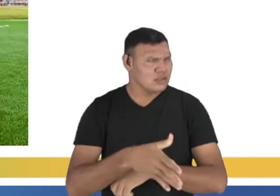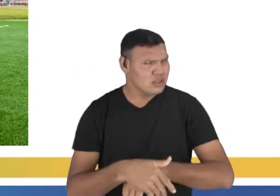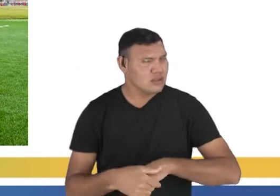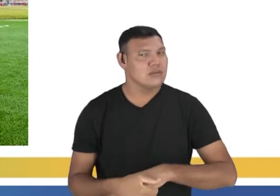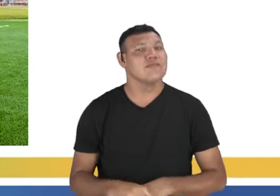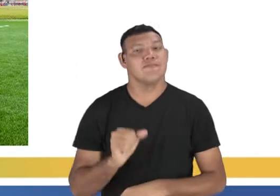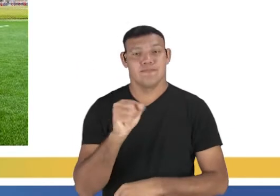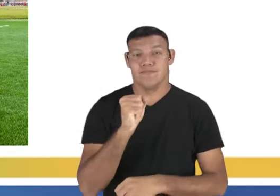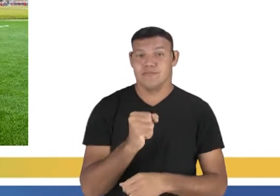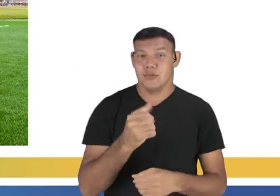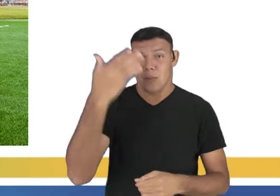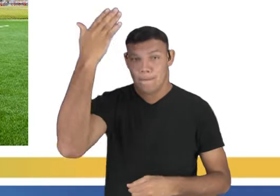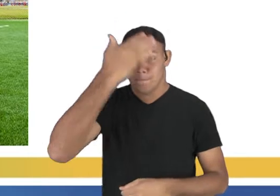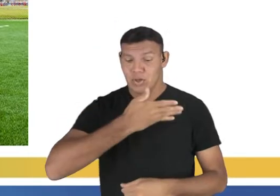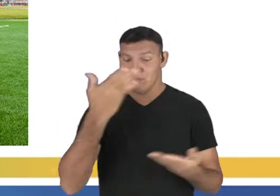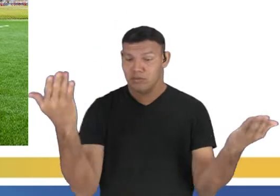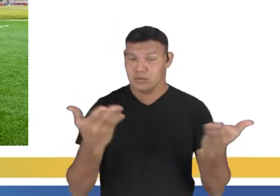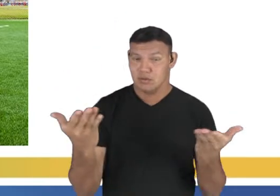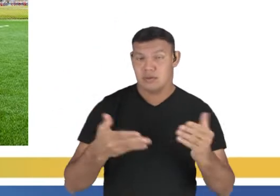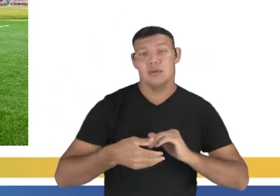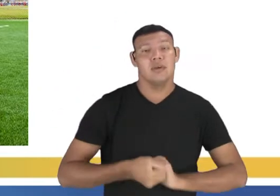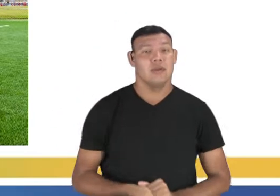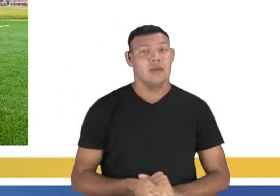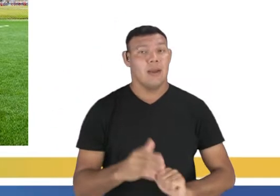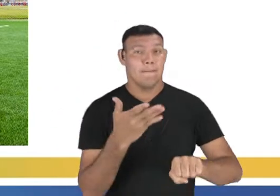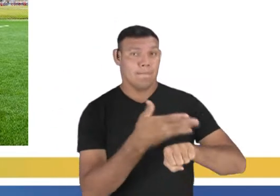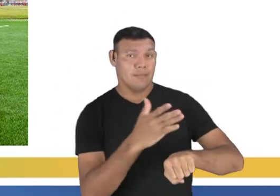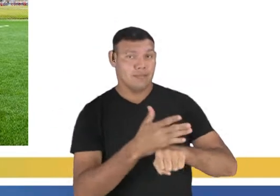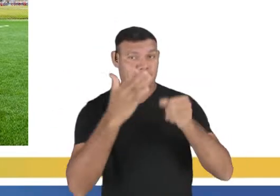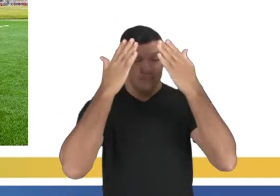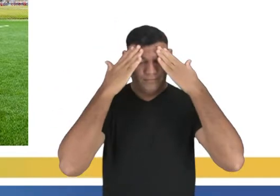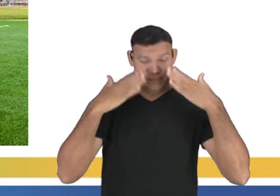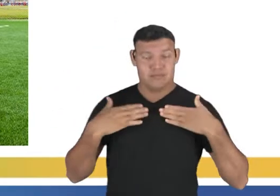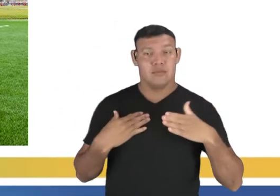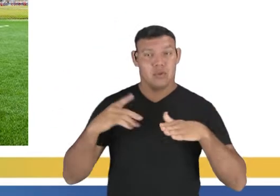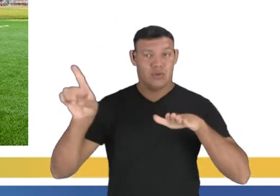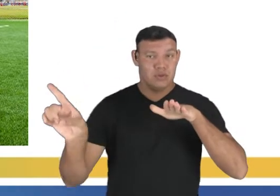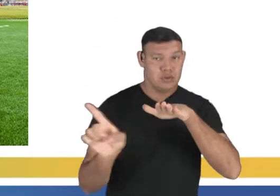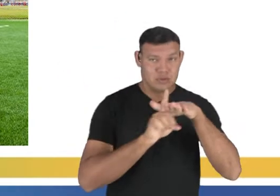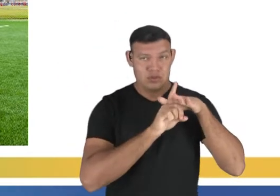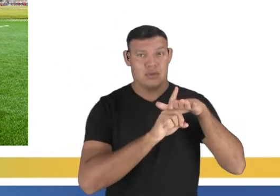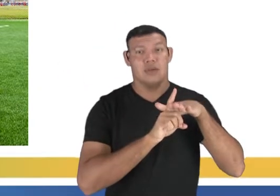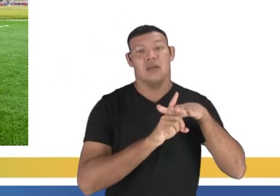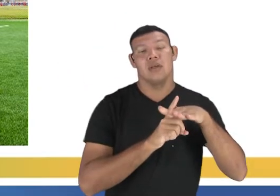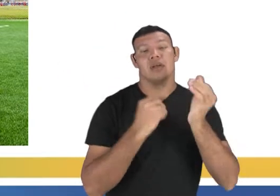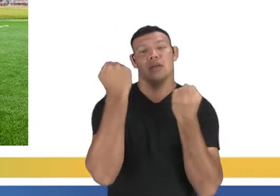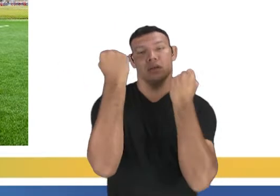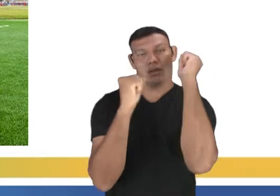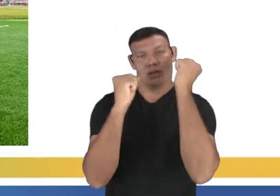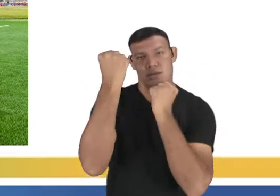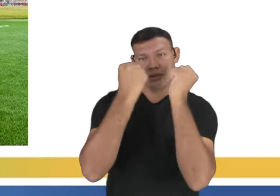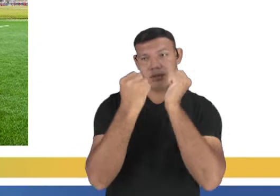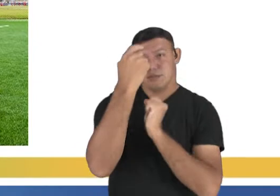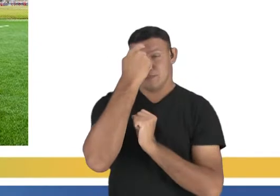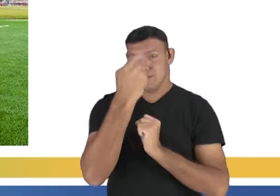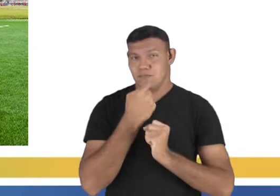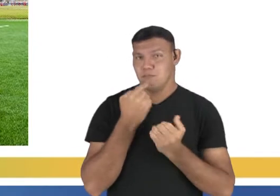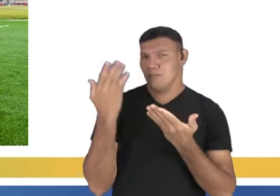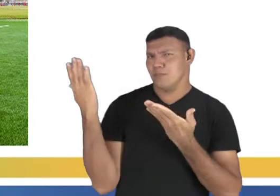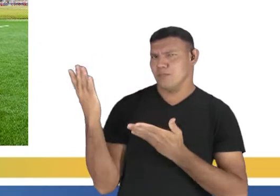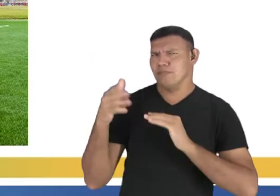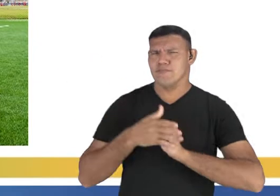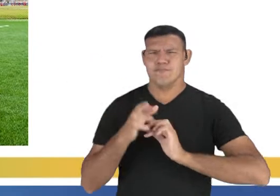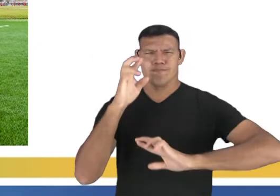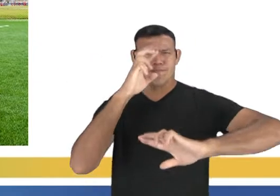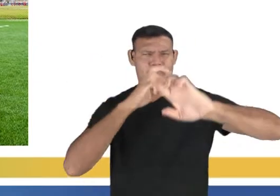aula de hoje, tá? As práticas corporais inseridas na educação física escolar através de imagens. Você